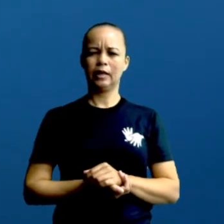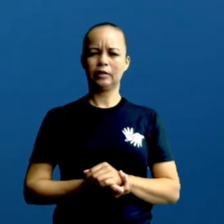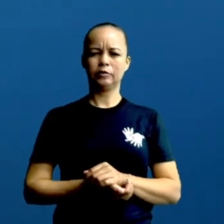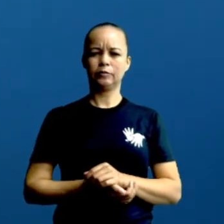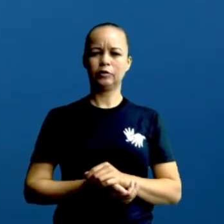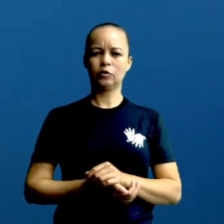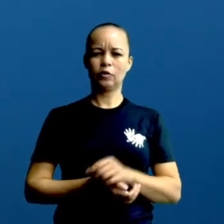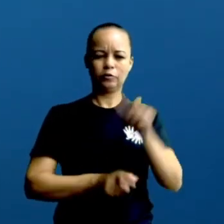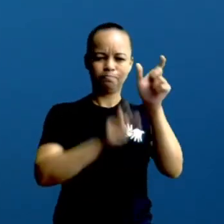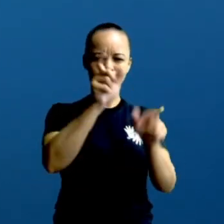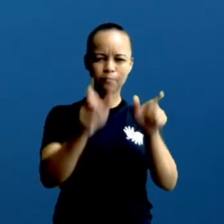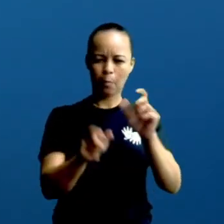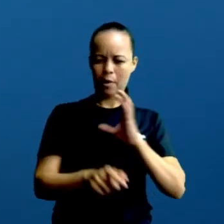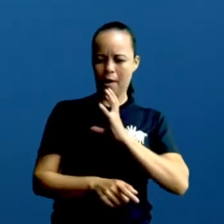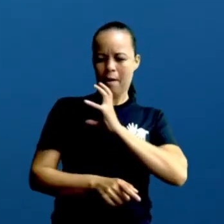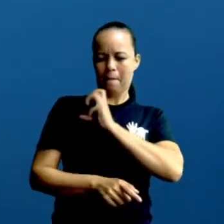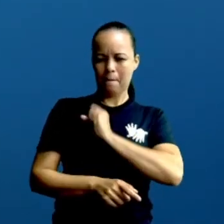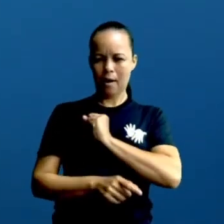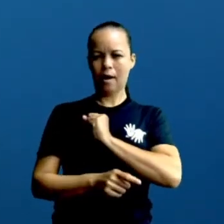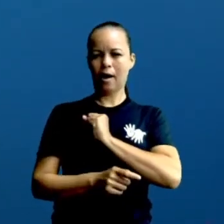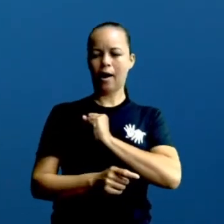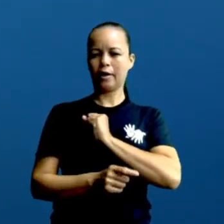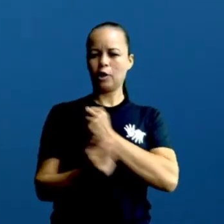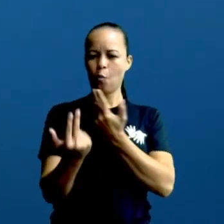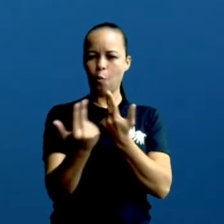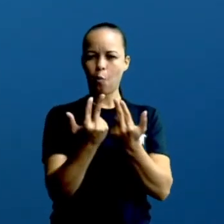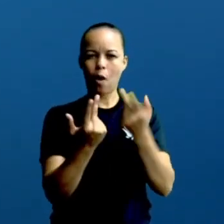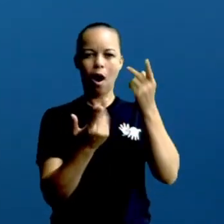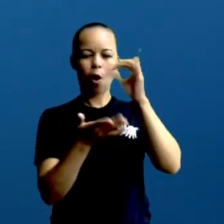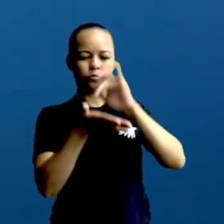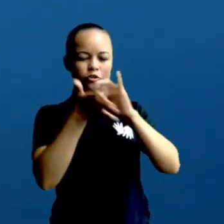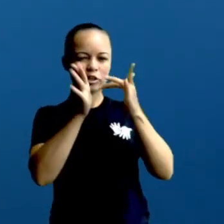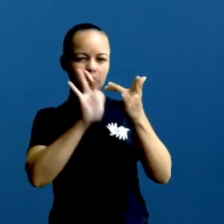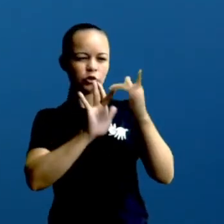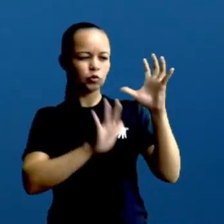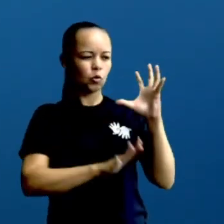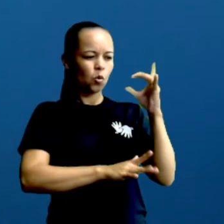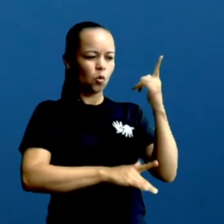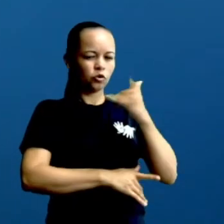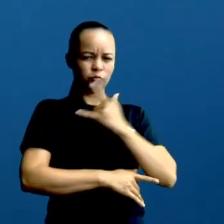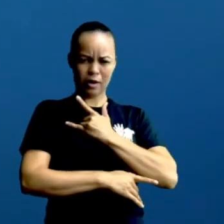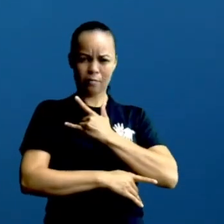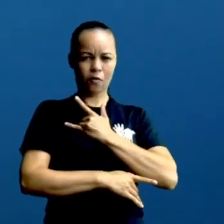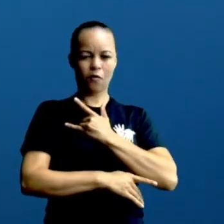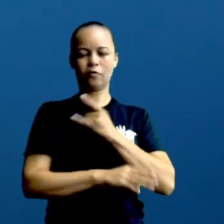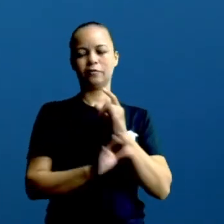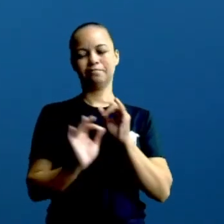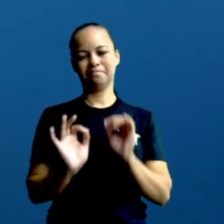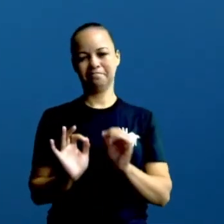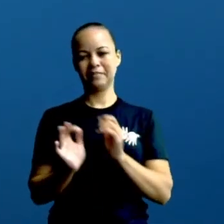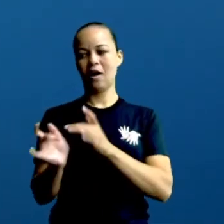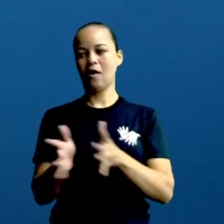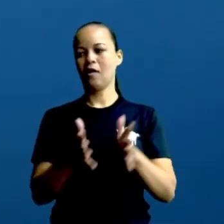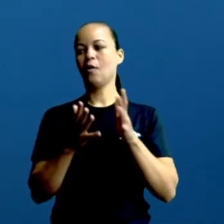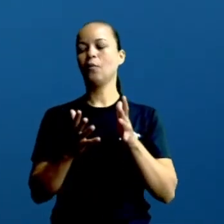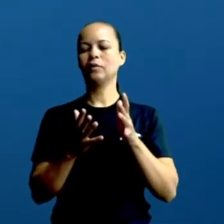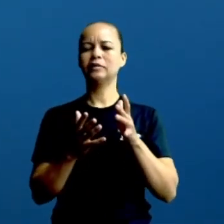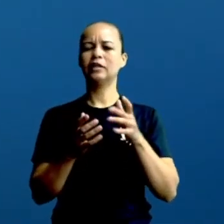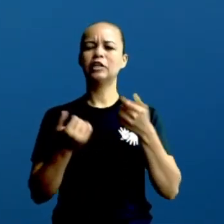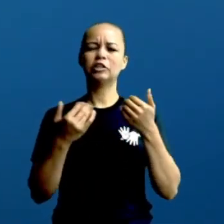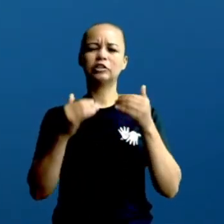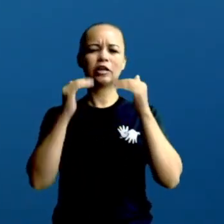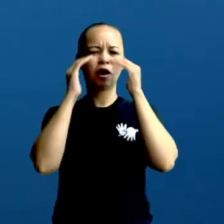me amar sujeito em Jesus amor então seja obediente a papai a mamãe